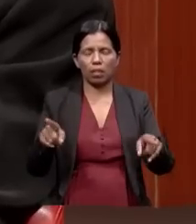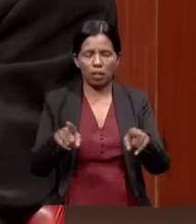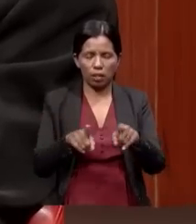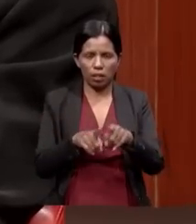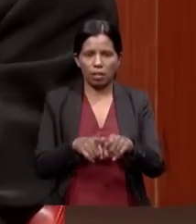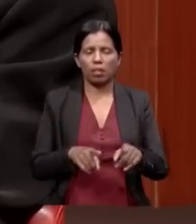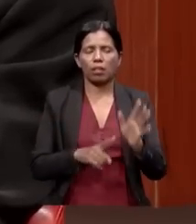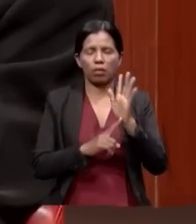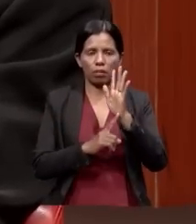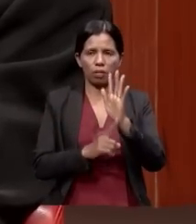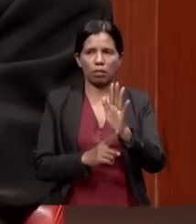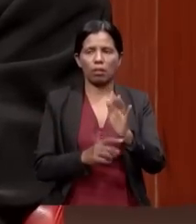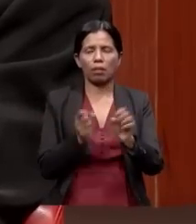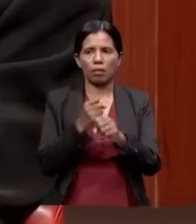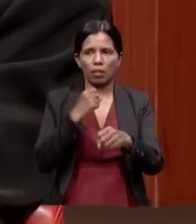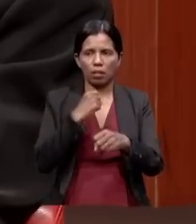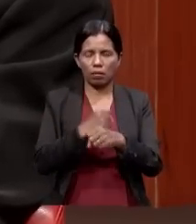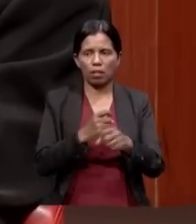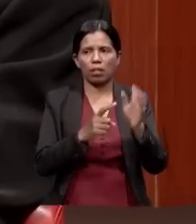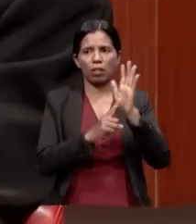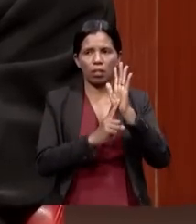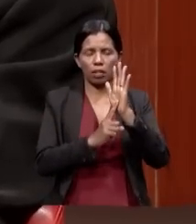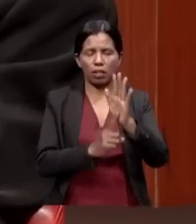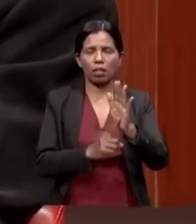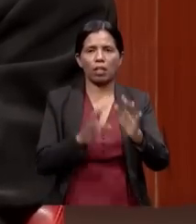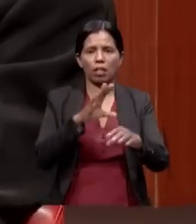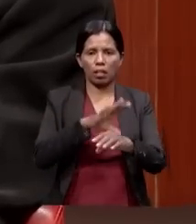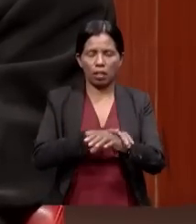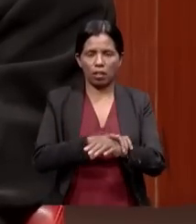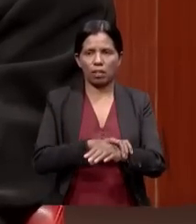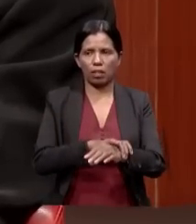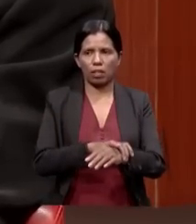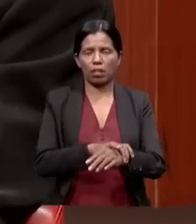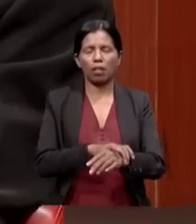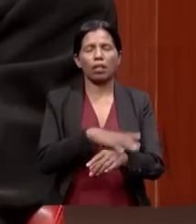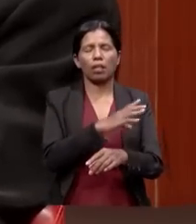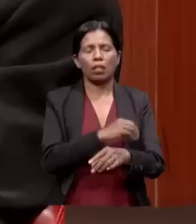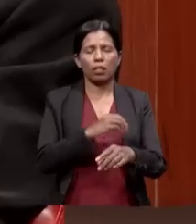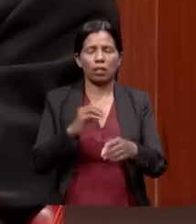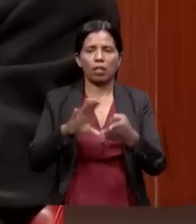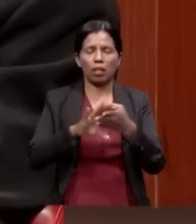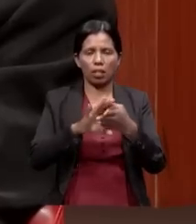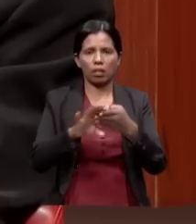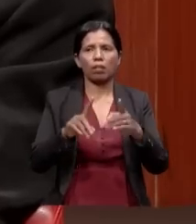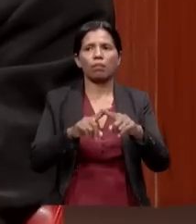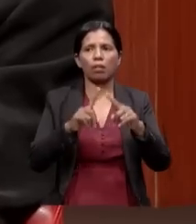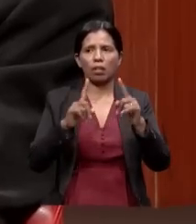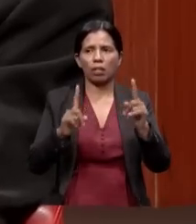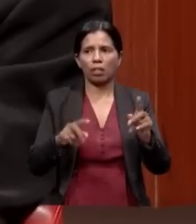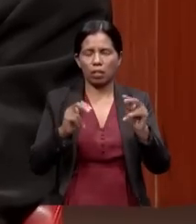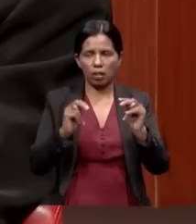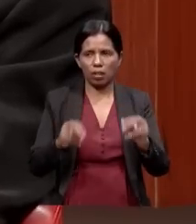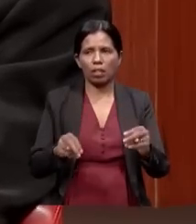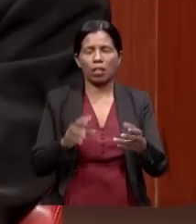prova, bele, halo, apreensão, ga, busca, antes mandado sai, mas be, nia tem que haker